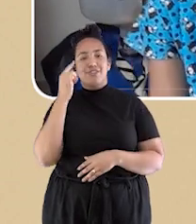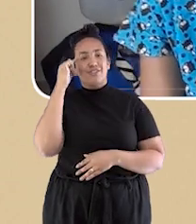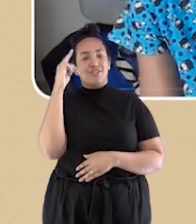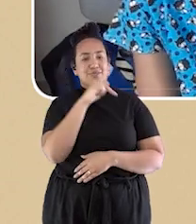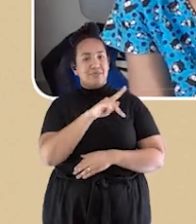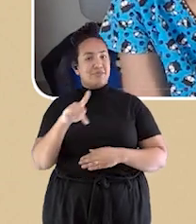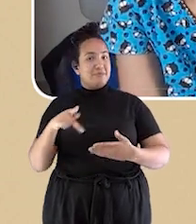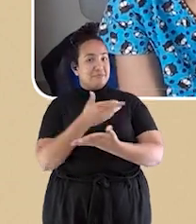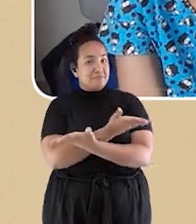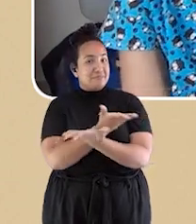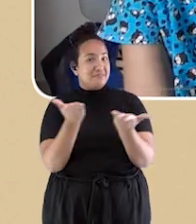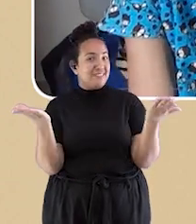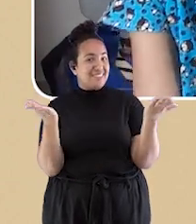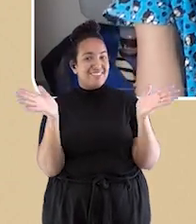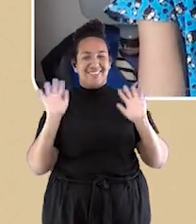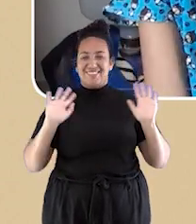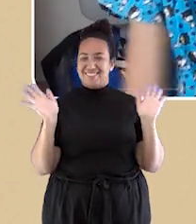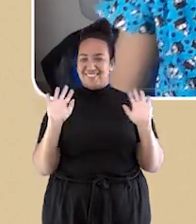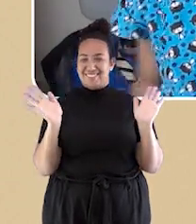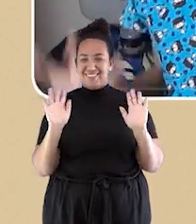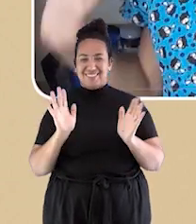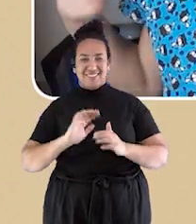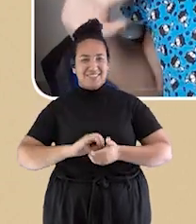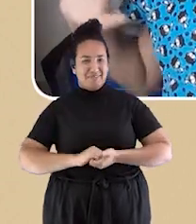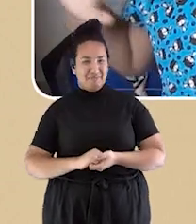Dia dos Professores para todo mundo.